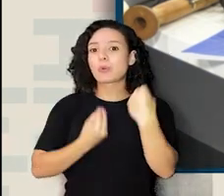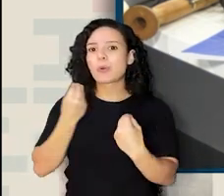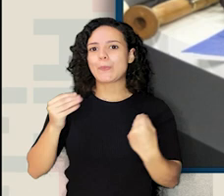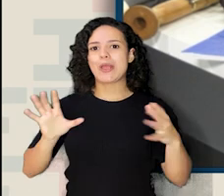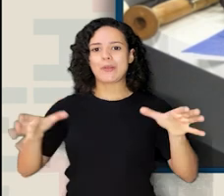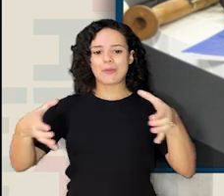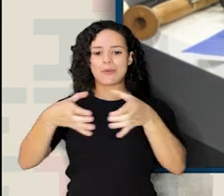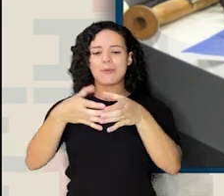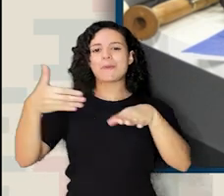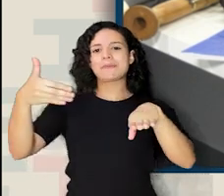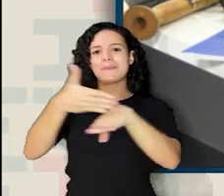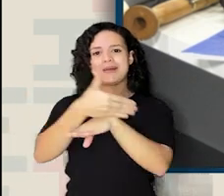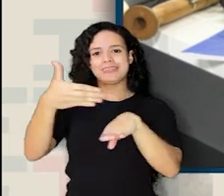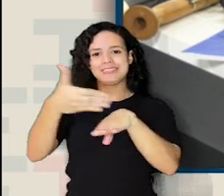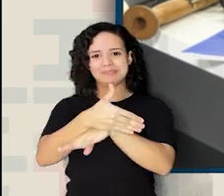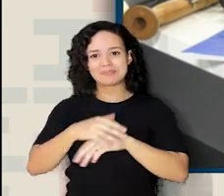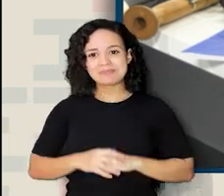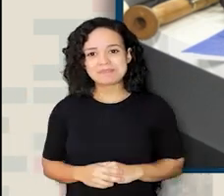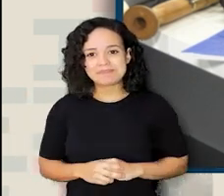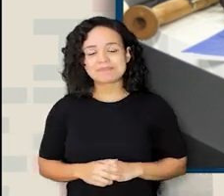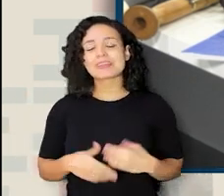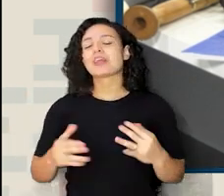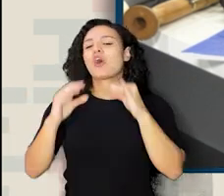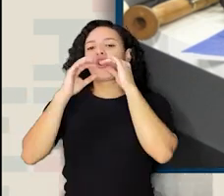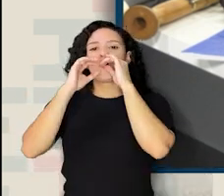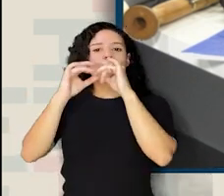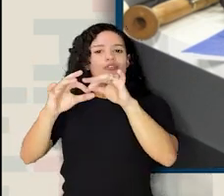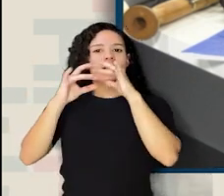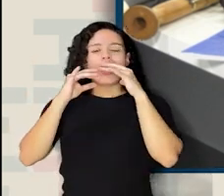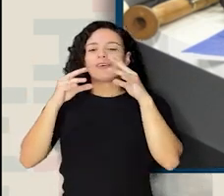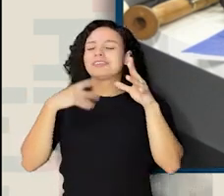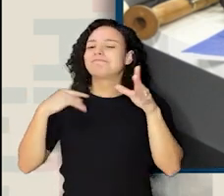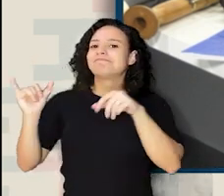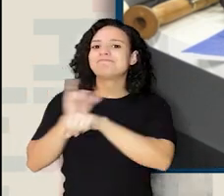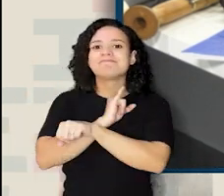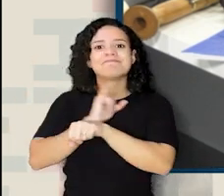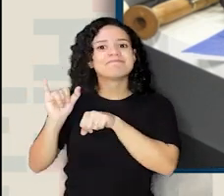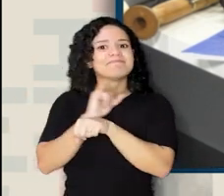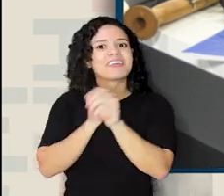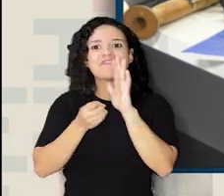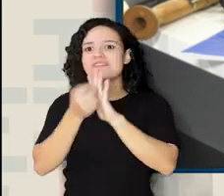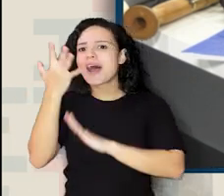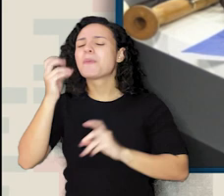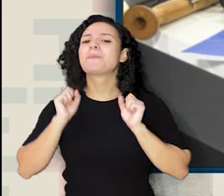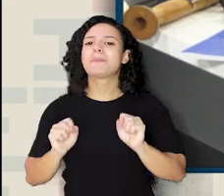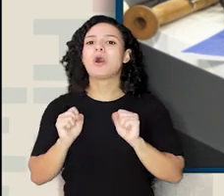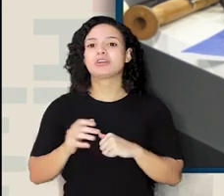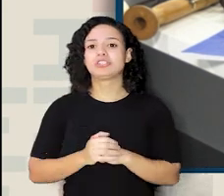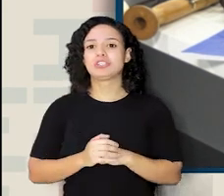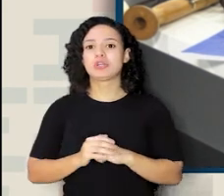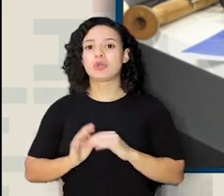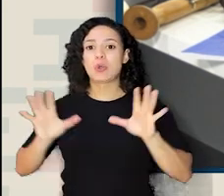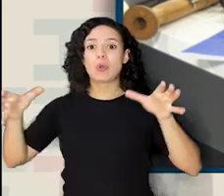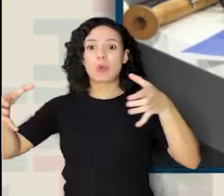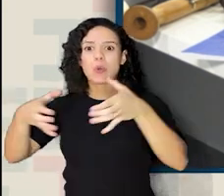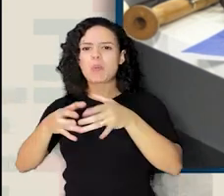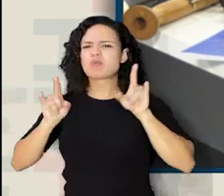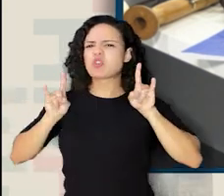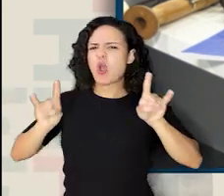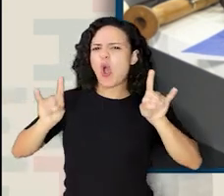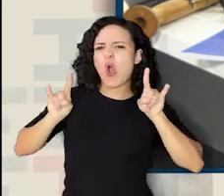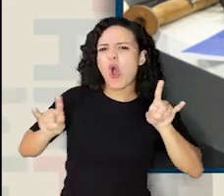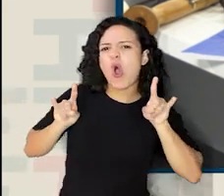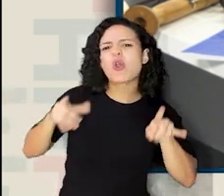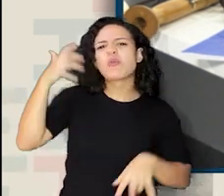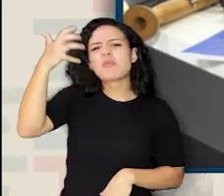se fazer tocando em grupo, tá? Então, a flauta, ela é muito versátil. Você pode tocar ela